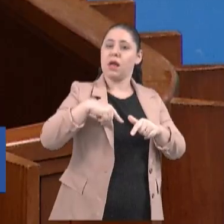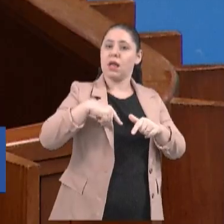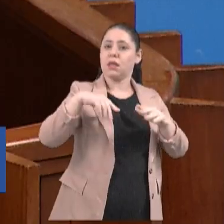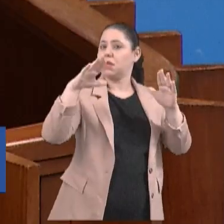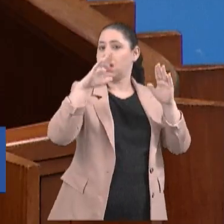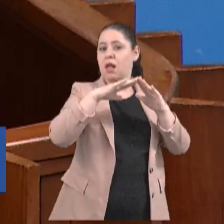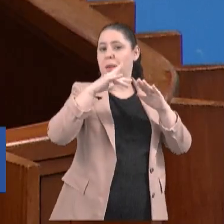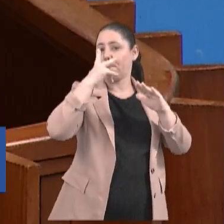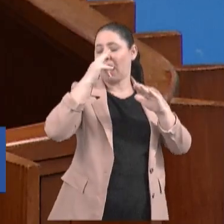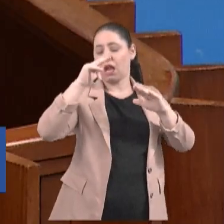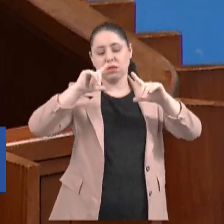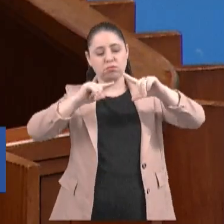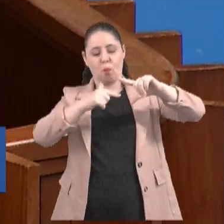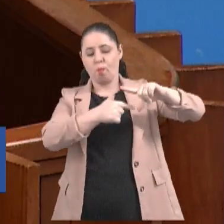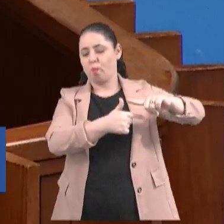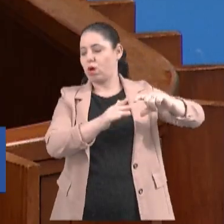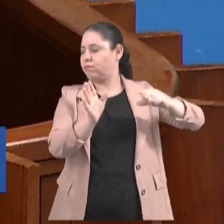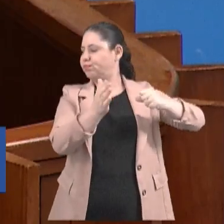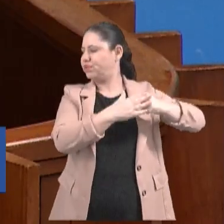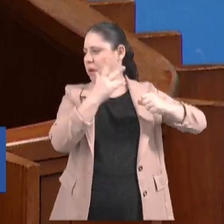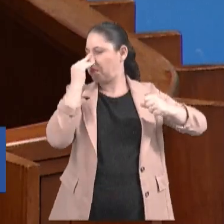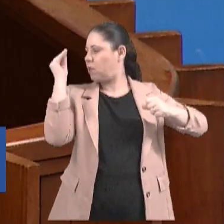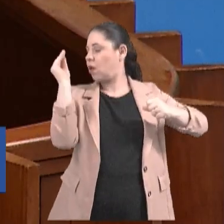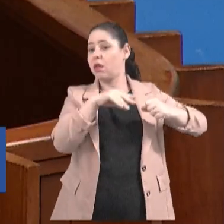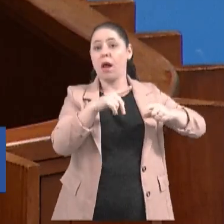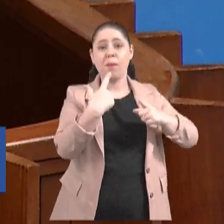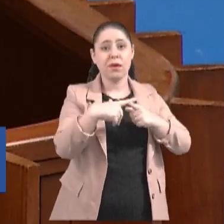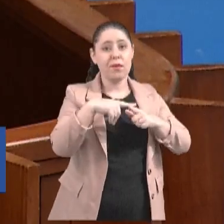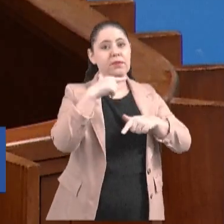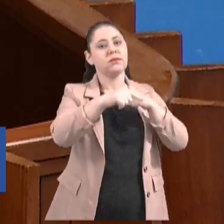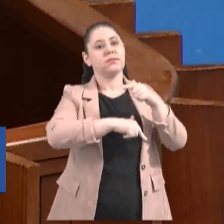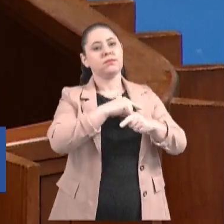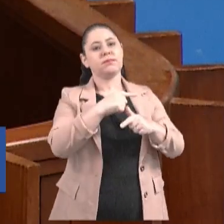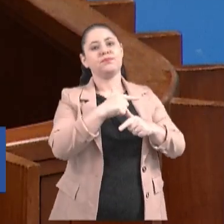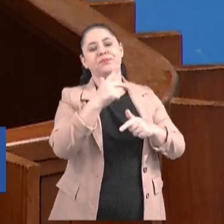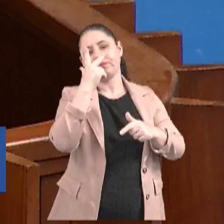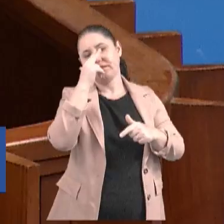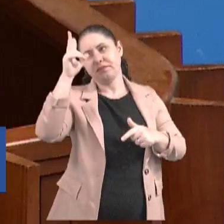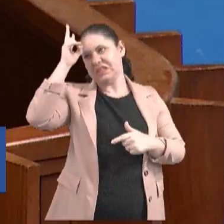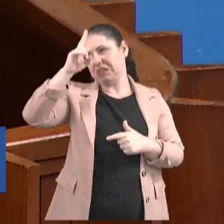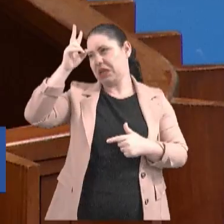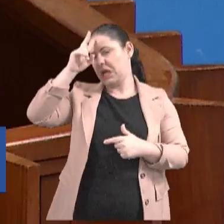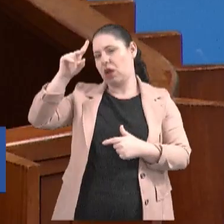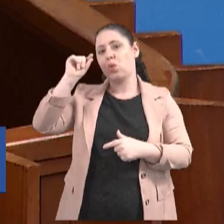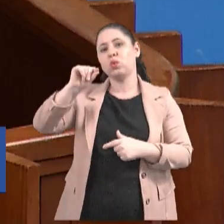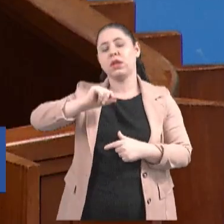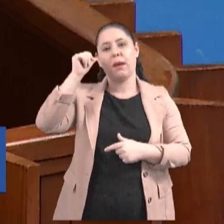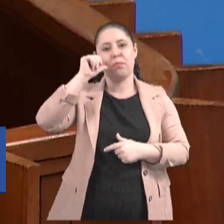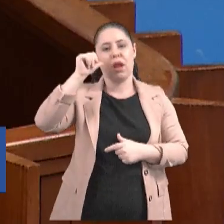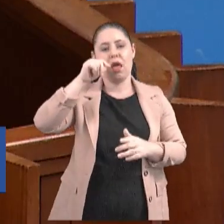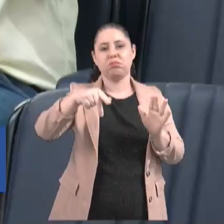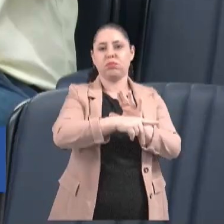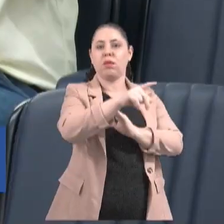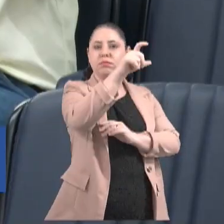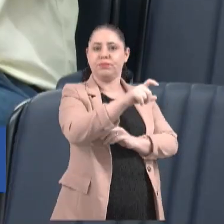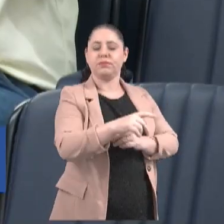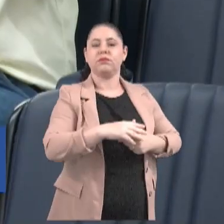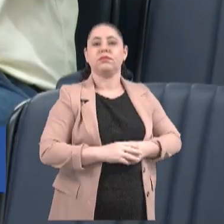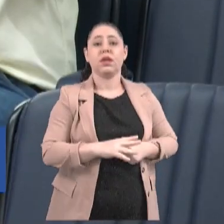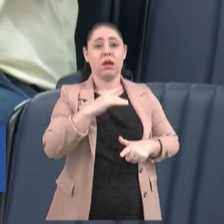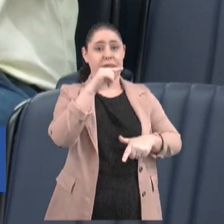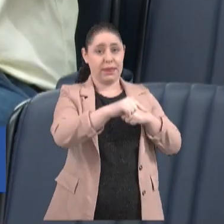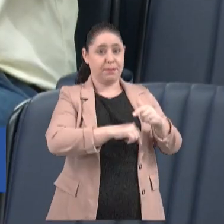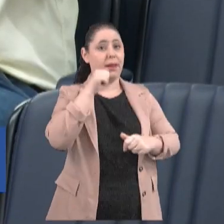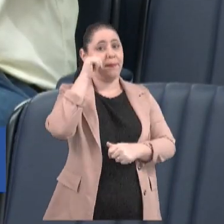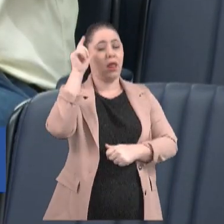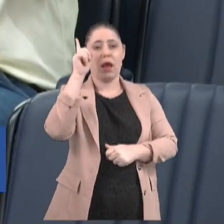doméstico invisibilizado, e um trabalho invisibilizado por ser um trabalho que historicamente foi atribuído às mulheres. E o trabalho das